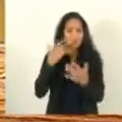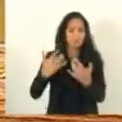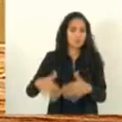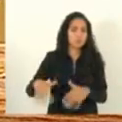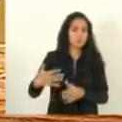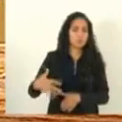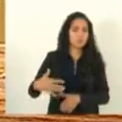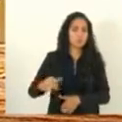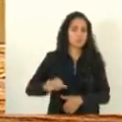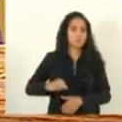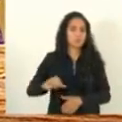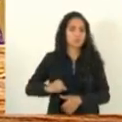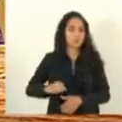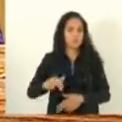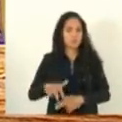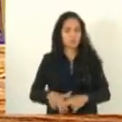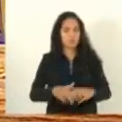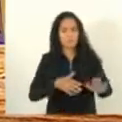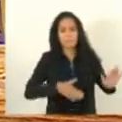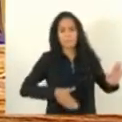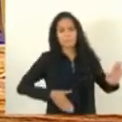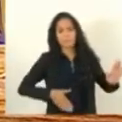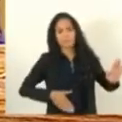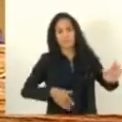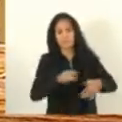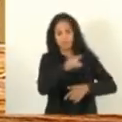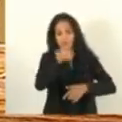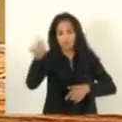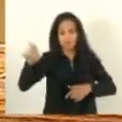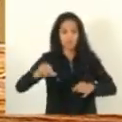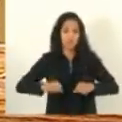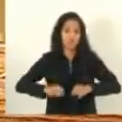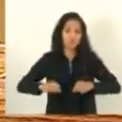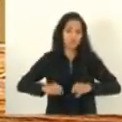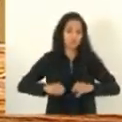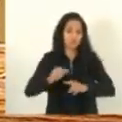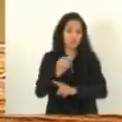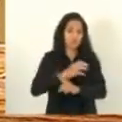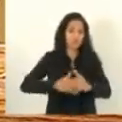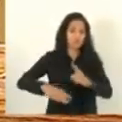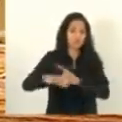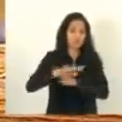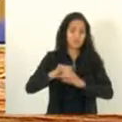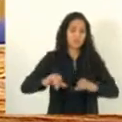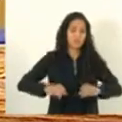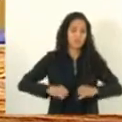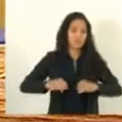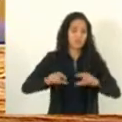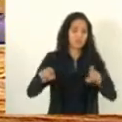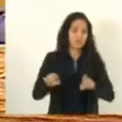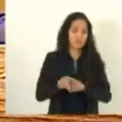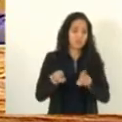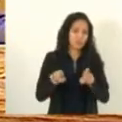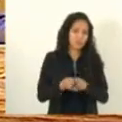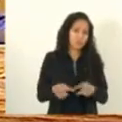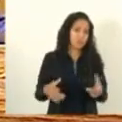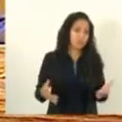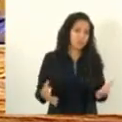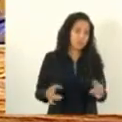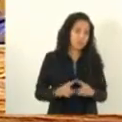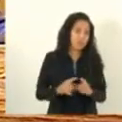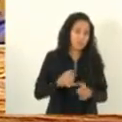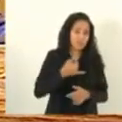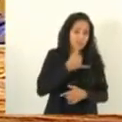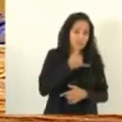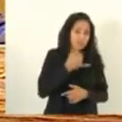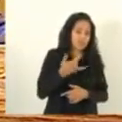deste problema e dessa bandidagem, são vocês e a sociedade que também, infelizmente, nos